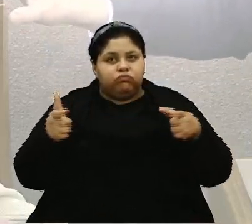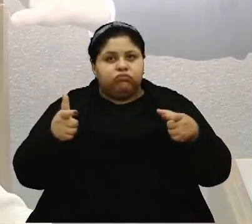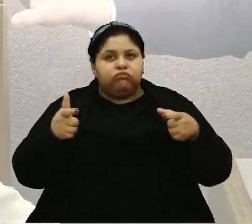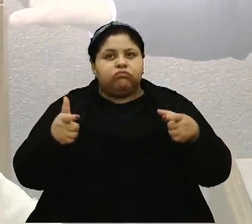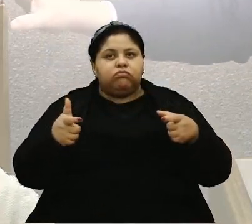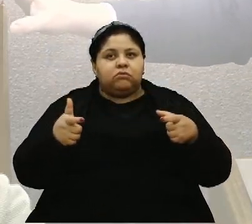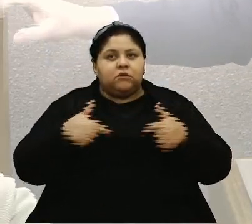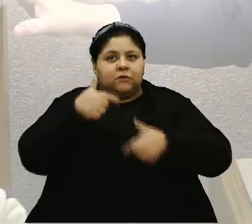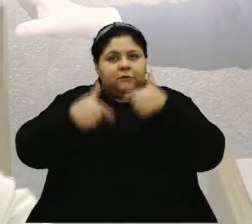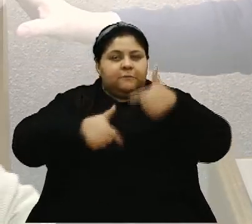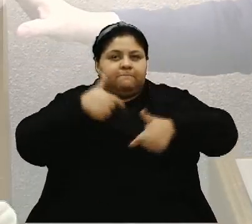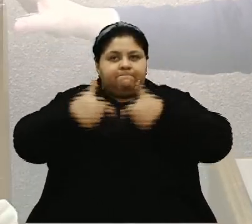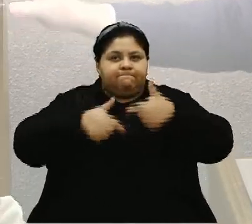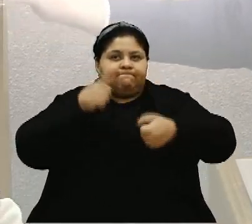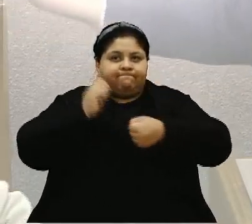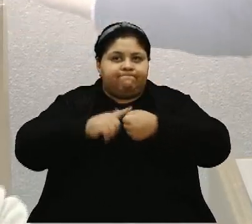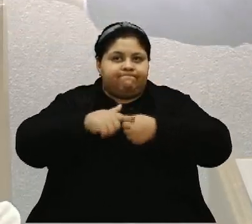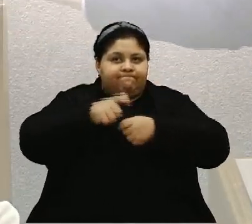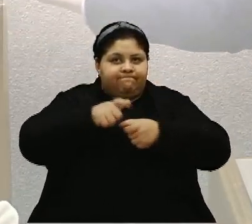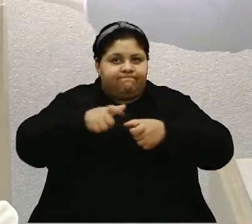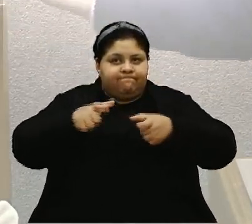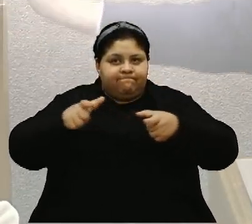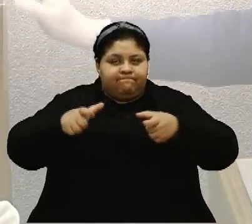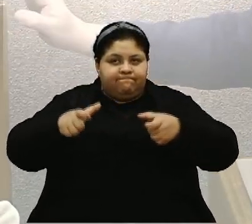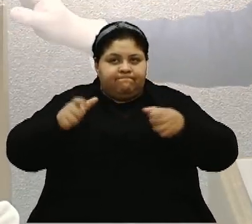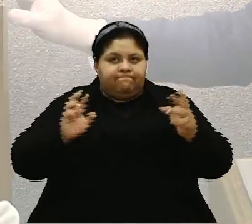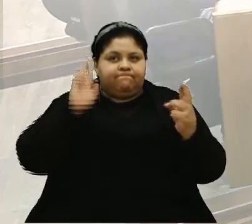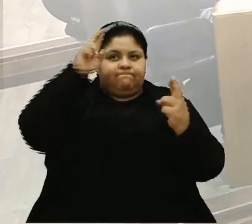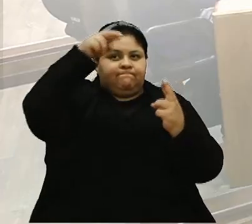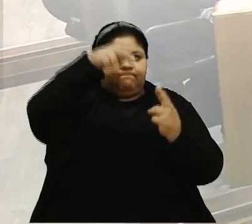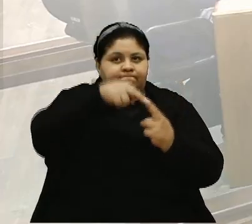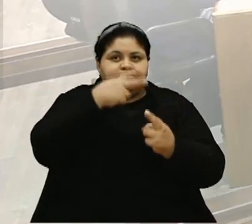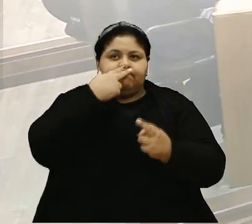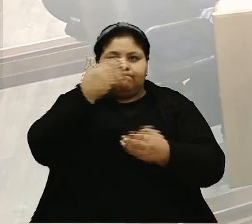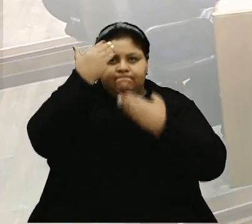de trabalhar para que essa cidade cresça e seja referência como já é. Obrigada. Obrigado.